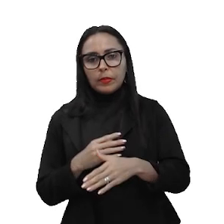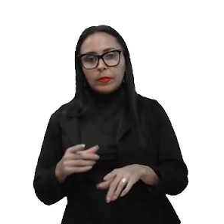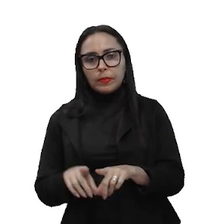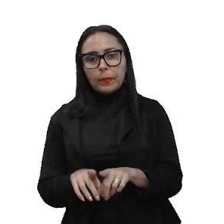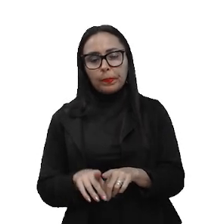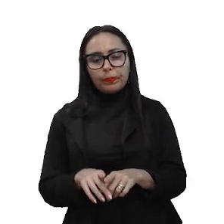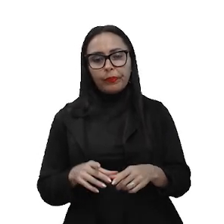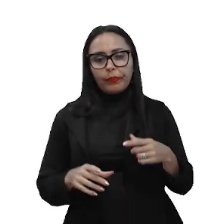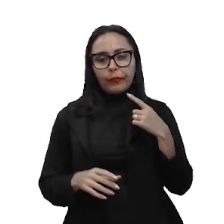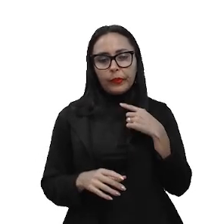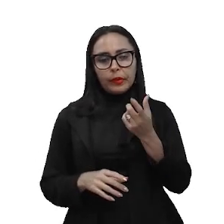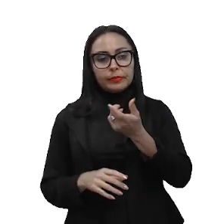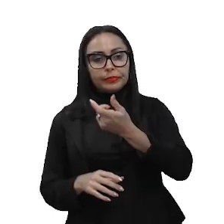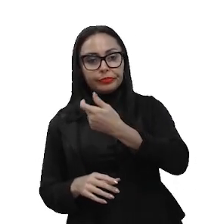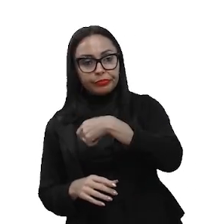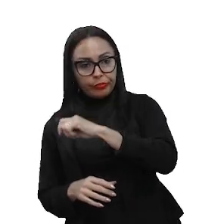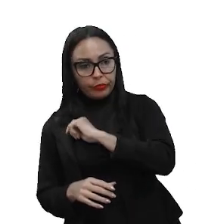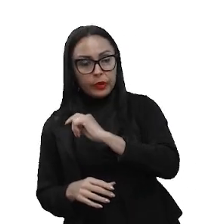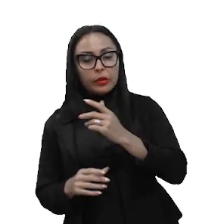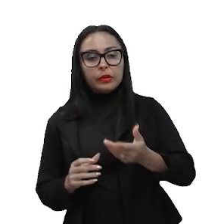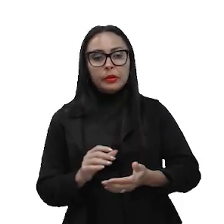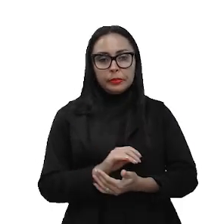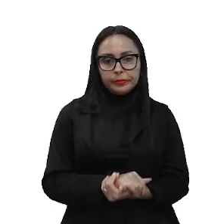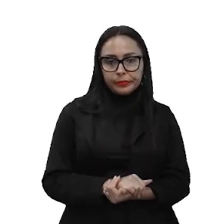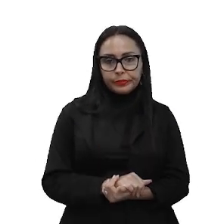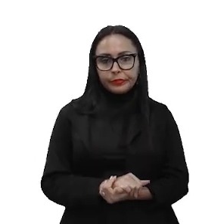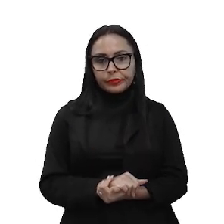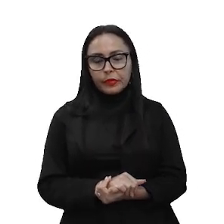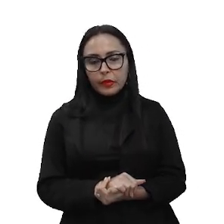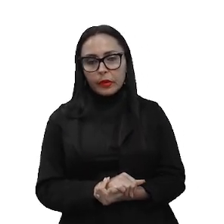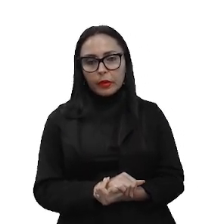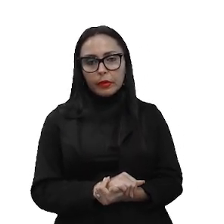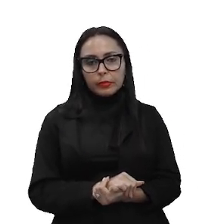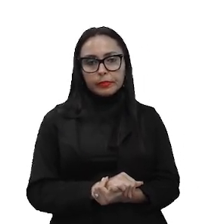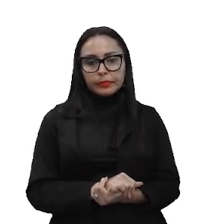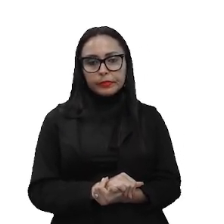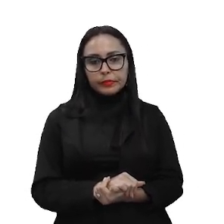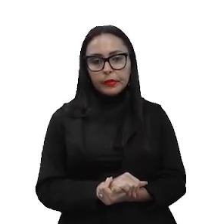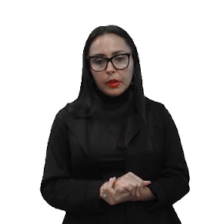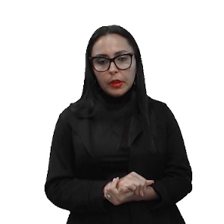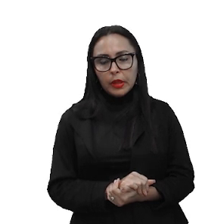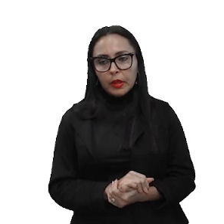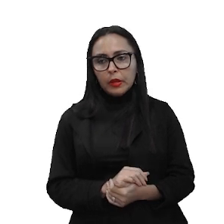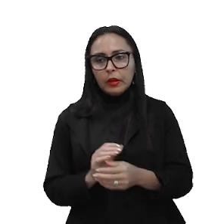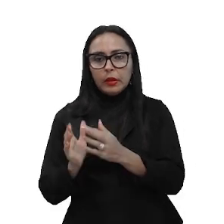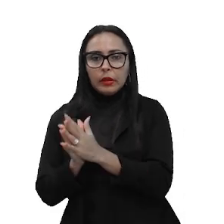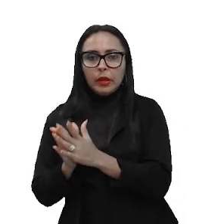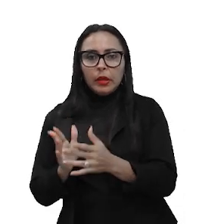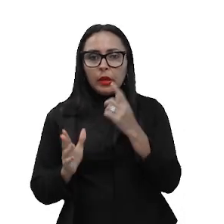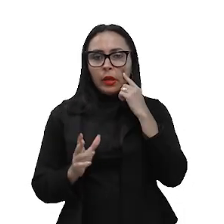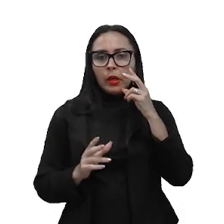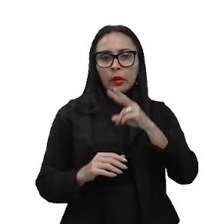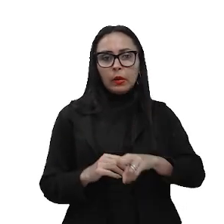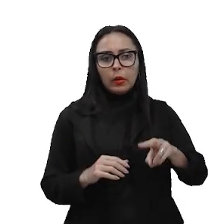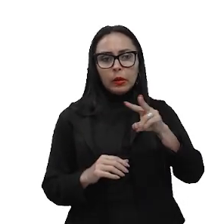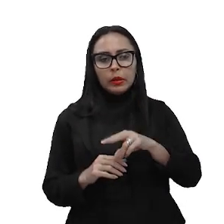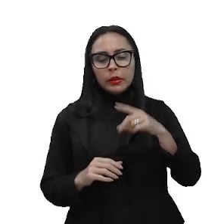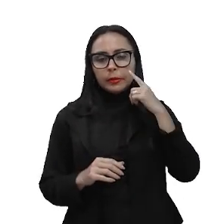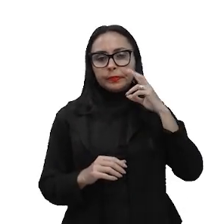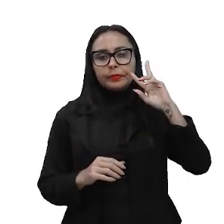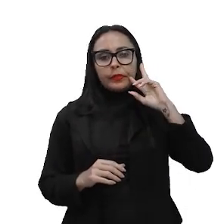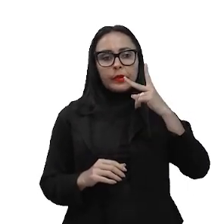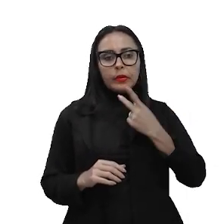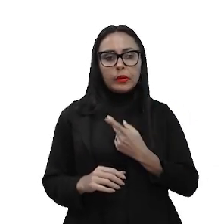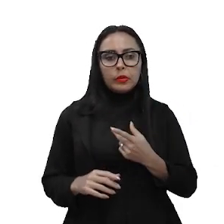acho que é espanhol, era ludologista, mas por isso que era meio termo, que em seu olhar mais ponderado, ele reconhece os